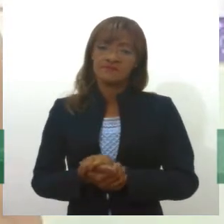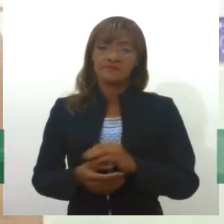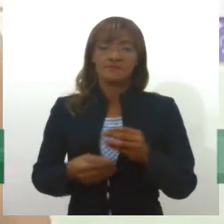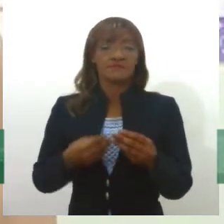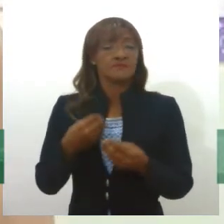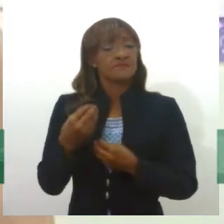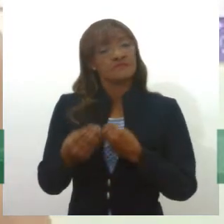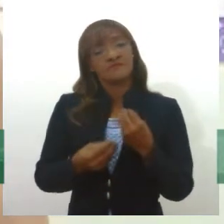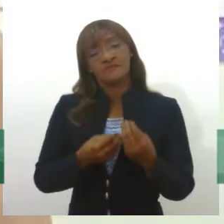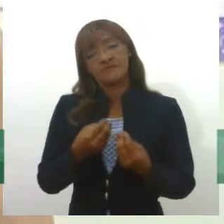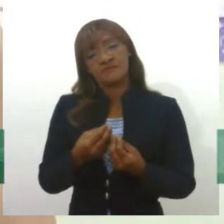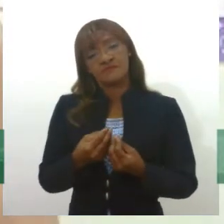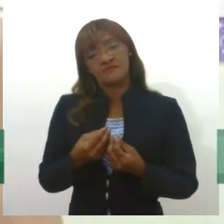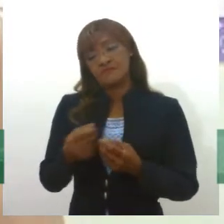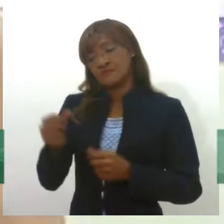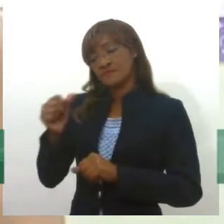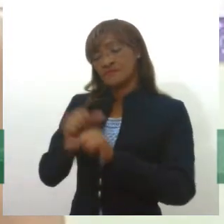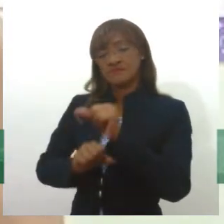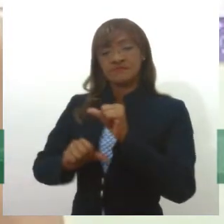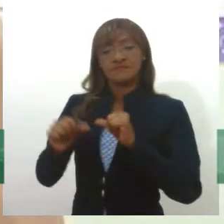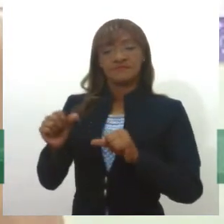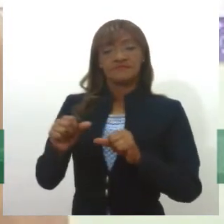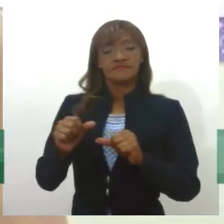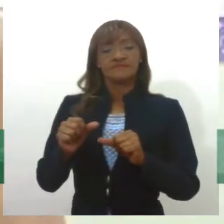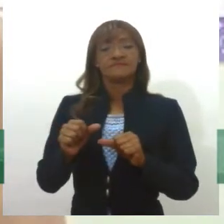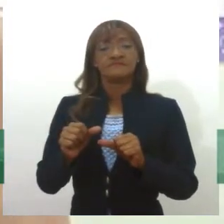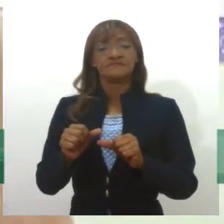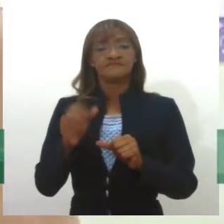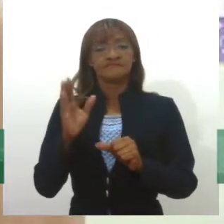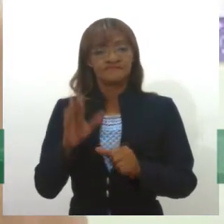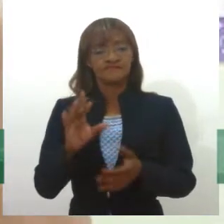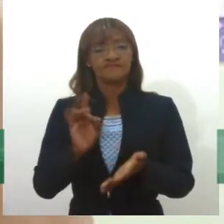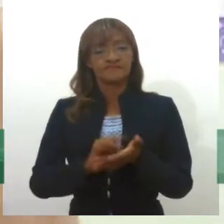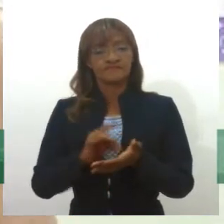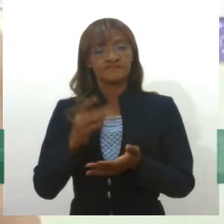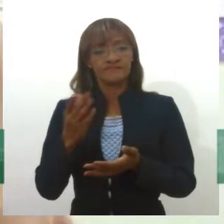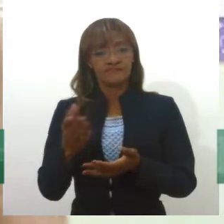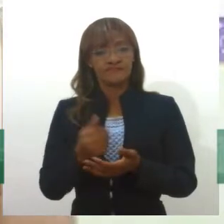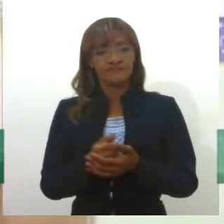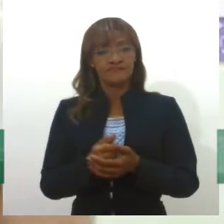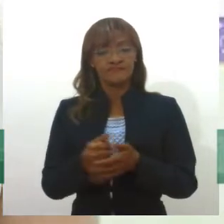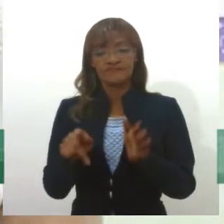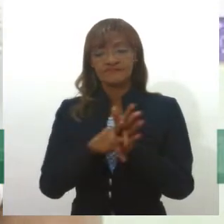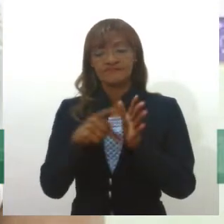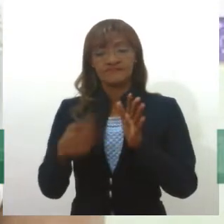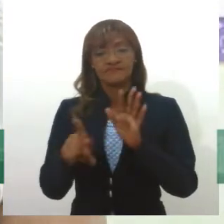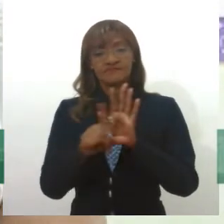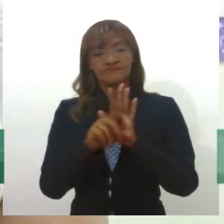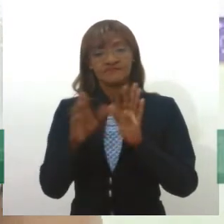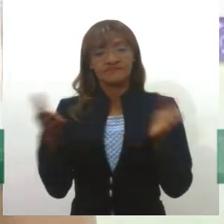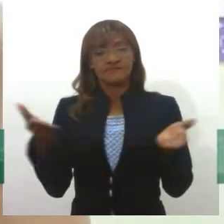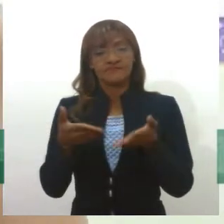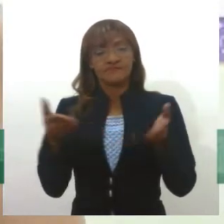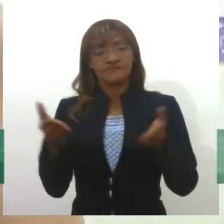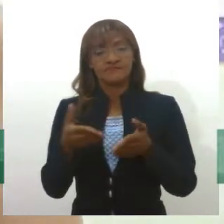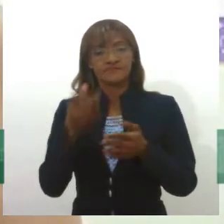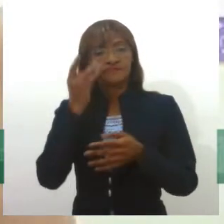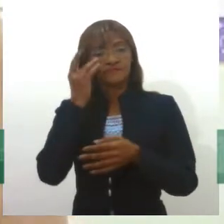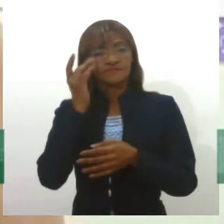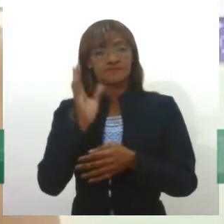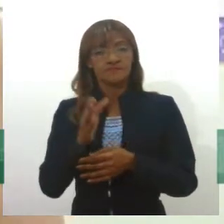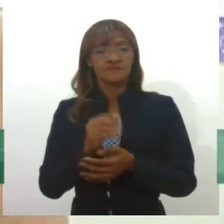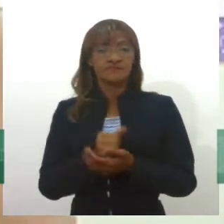dão de modificar, de travar avanço na própria legislação, como a gente tem agora a PEC